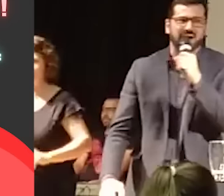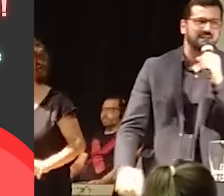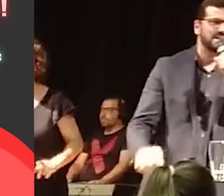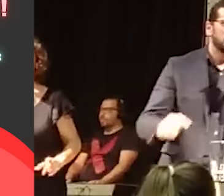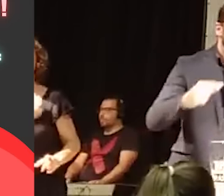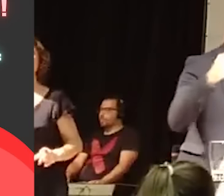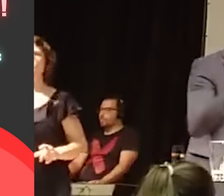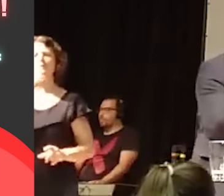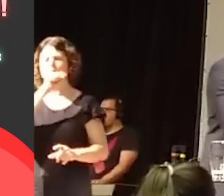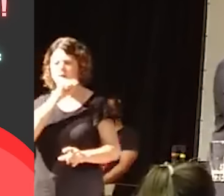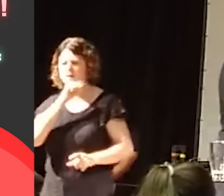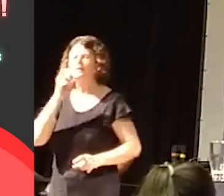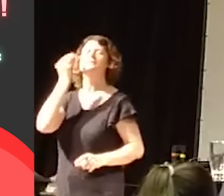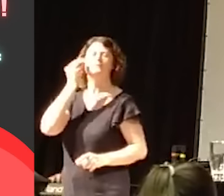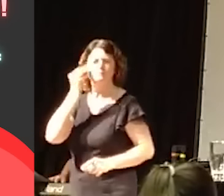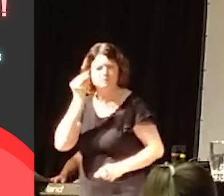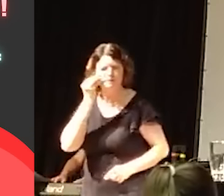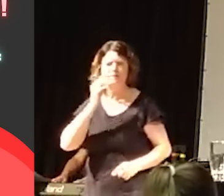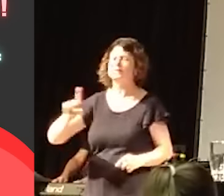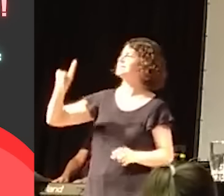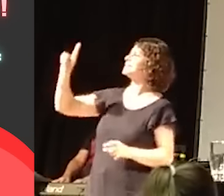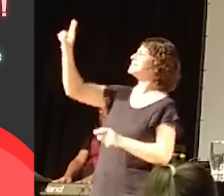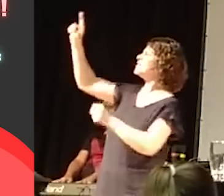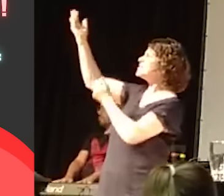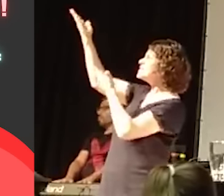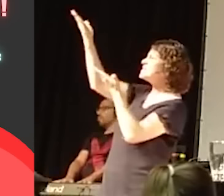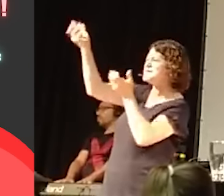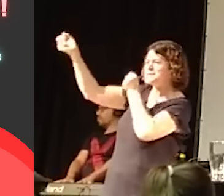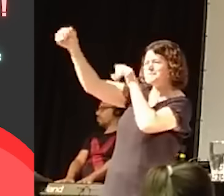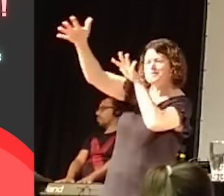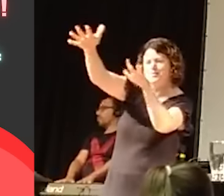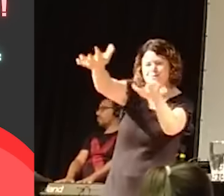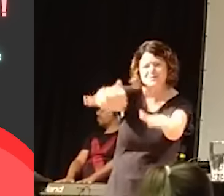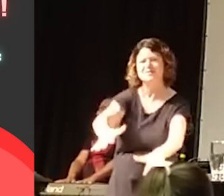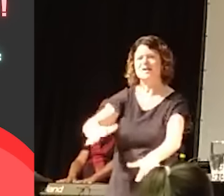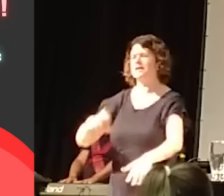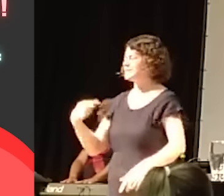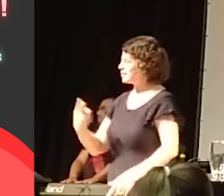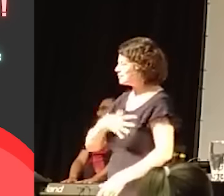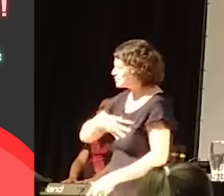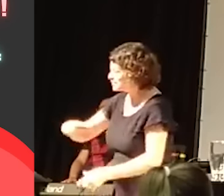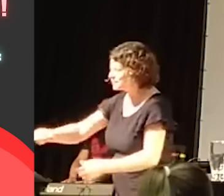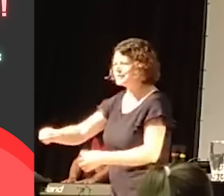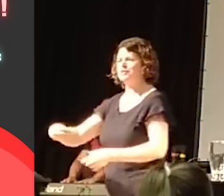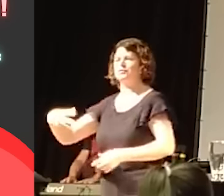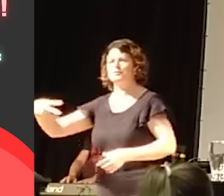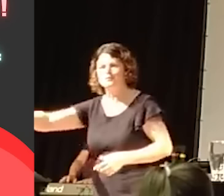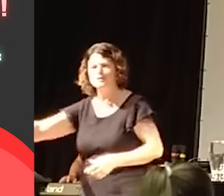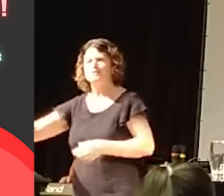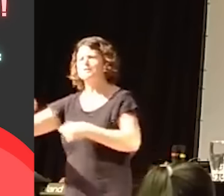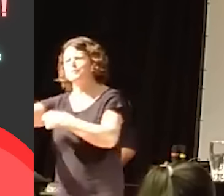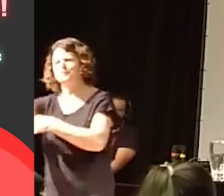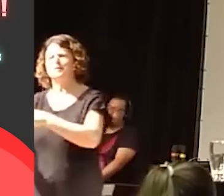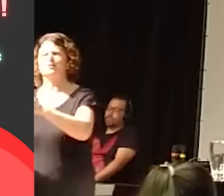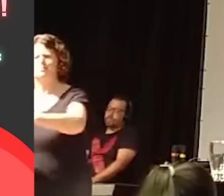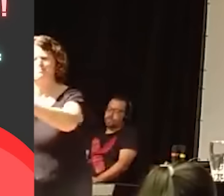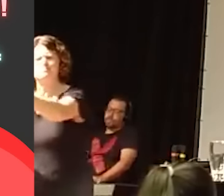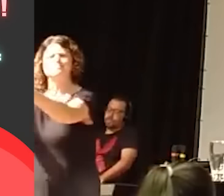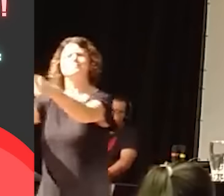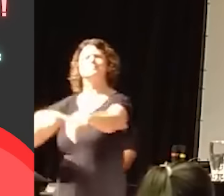ó pai veremos ó Deus o senhor visitar os nossos filhos e os filhos dos nossos filhos veremos o